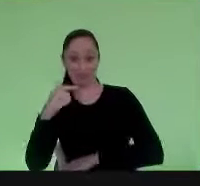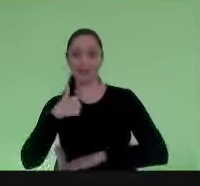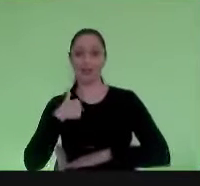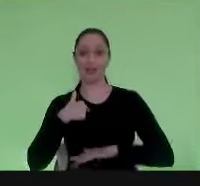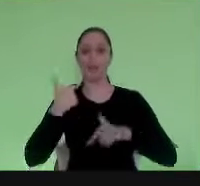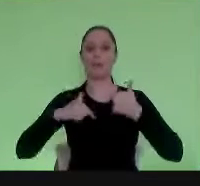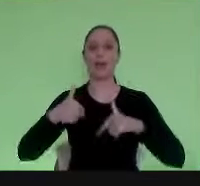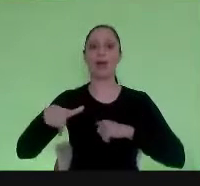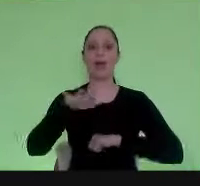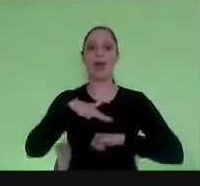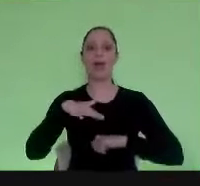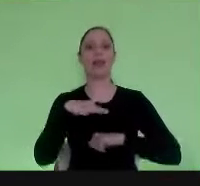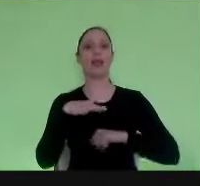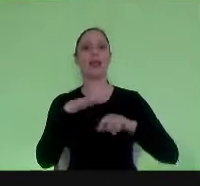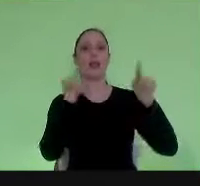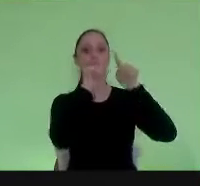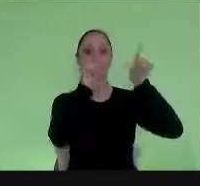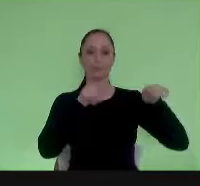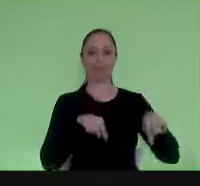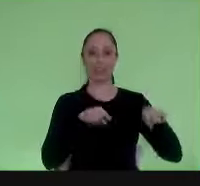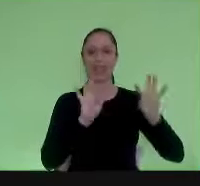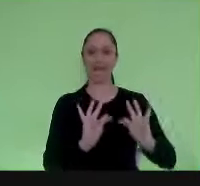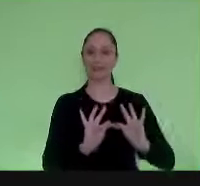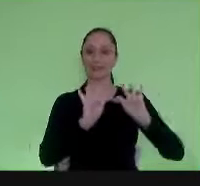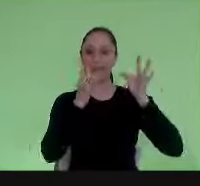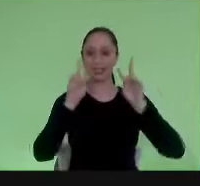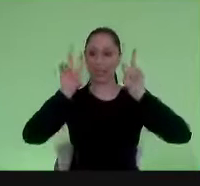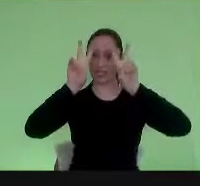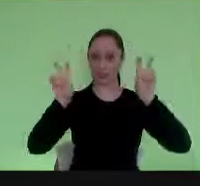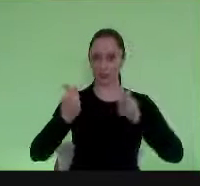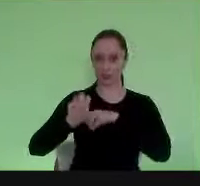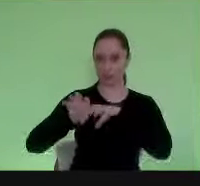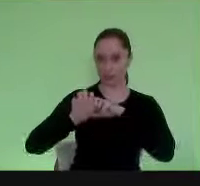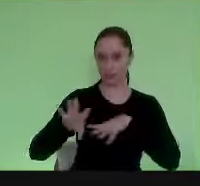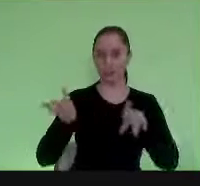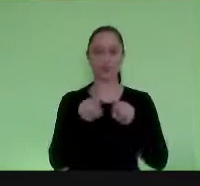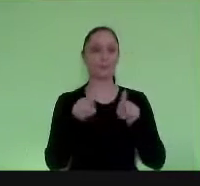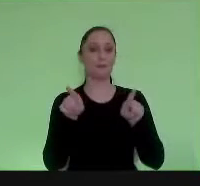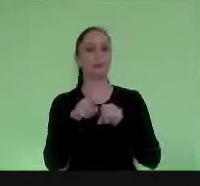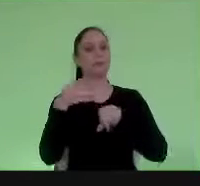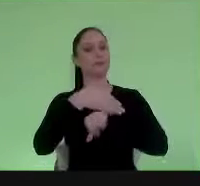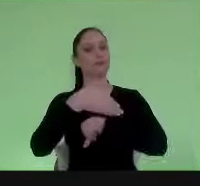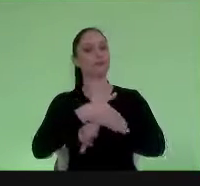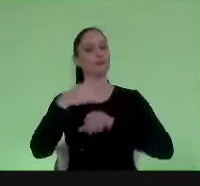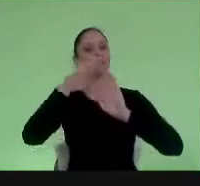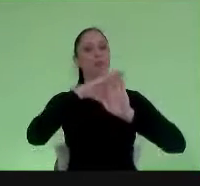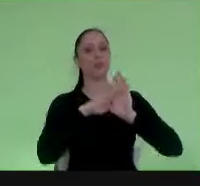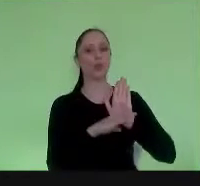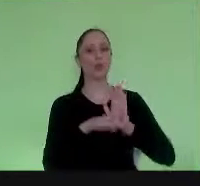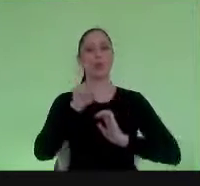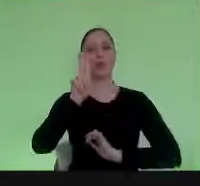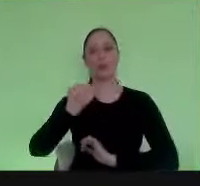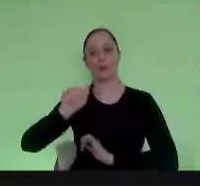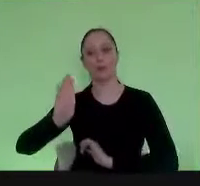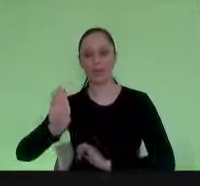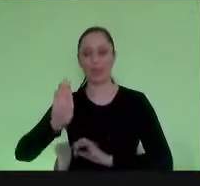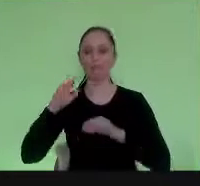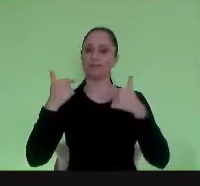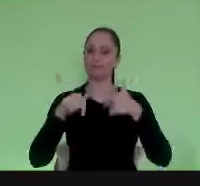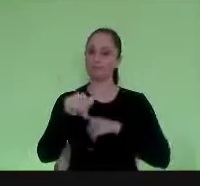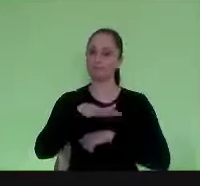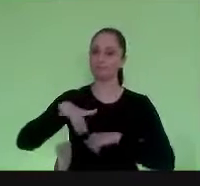sou coordenadora geral do programa Universidade Aberta do Brasil, atuo no Departamento de Educação à